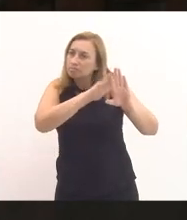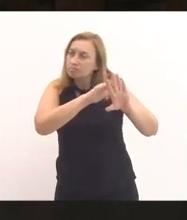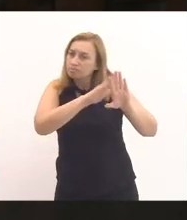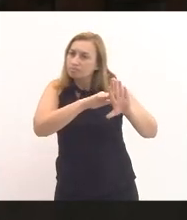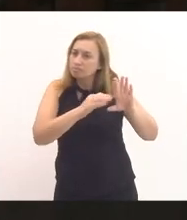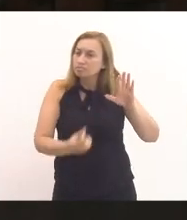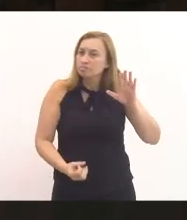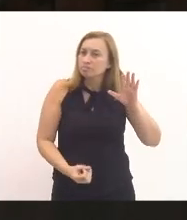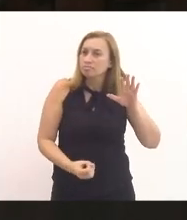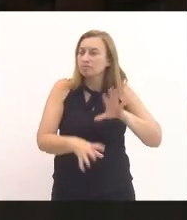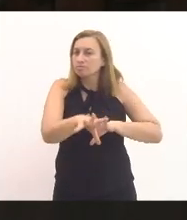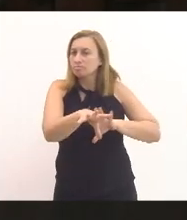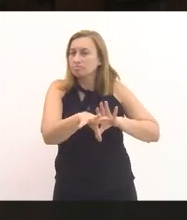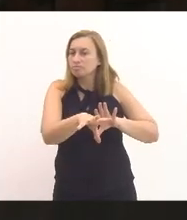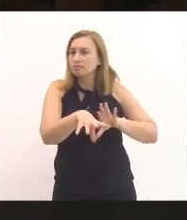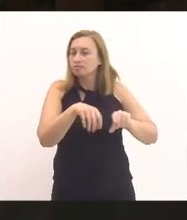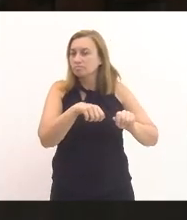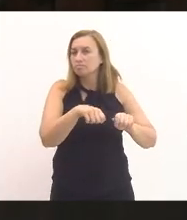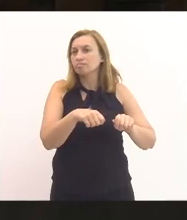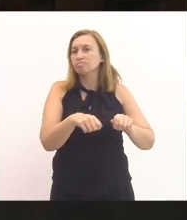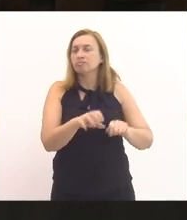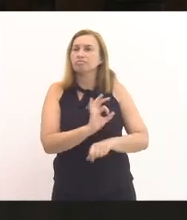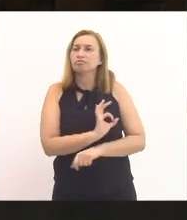formem os policiais